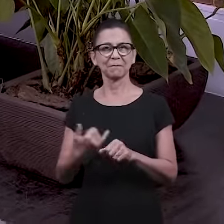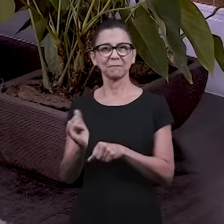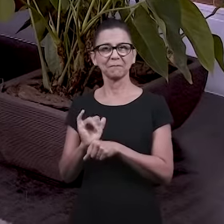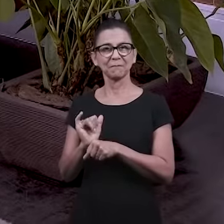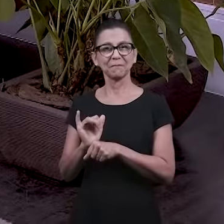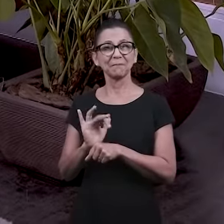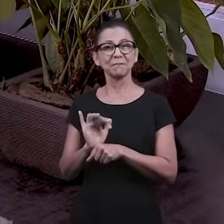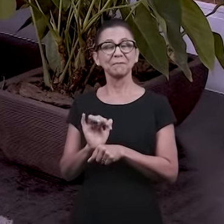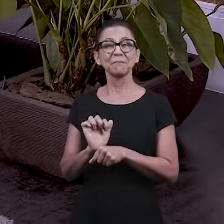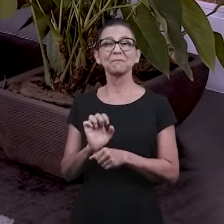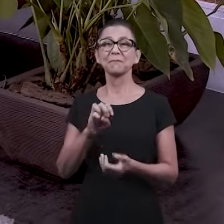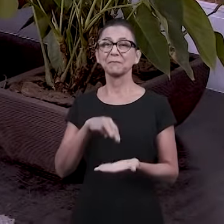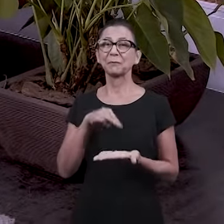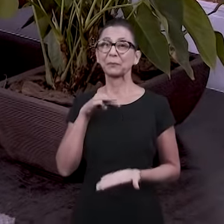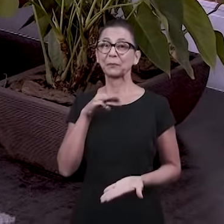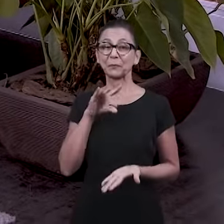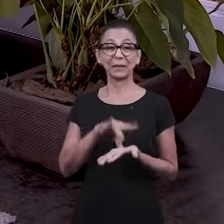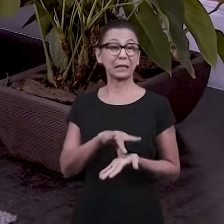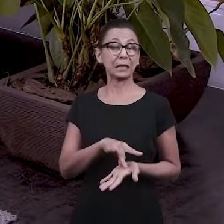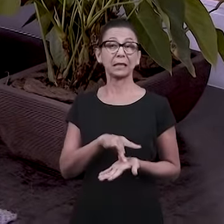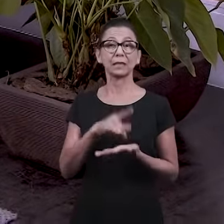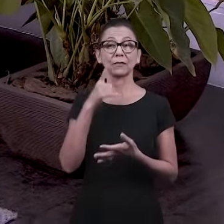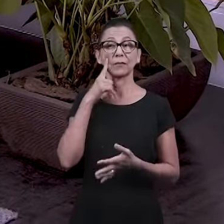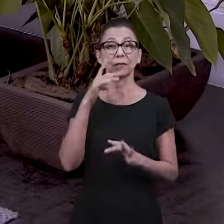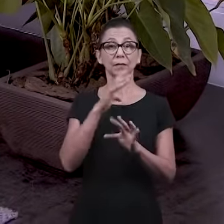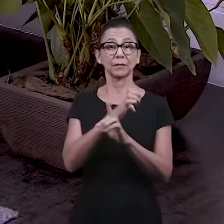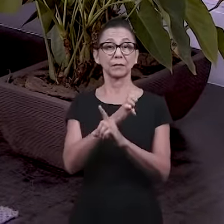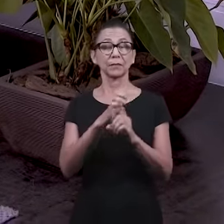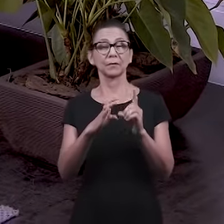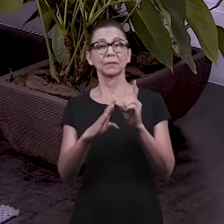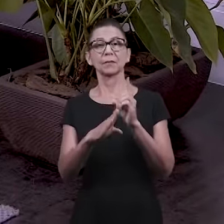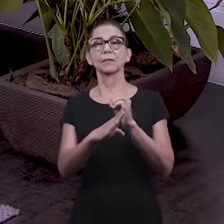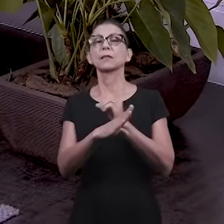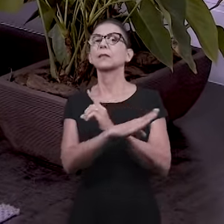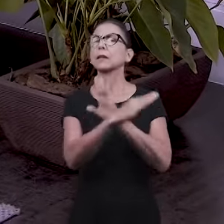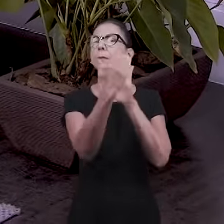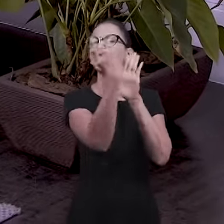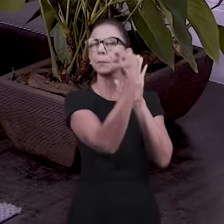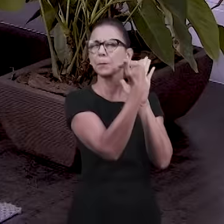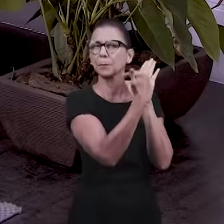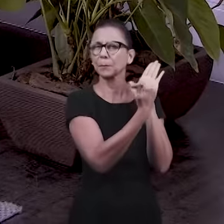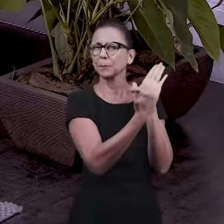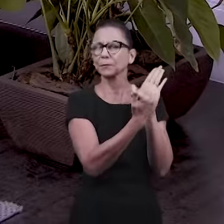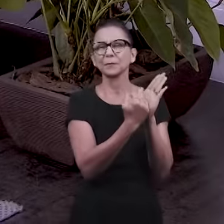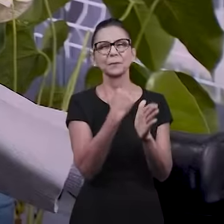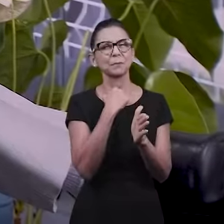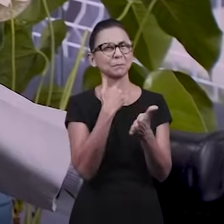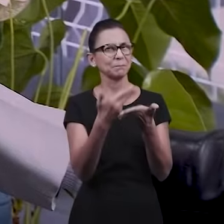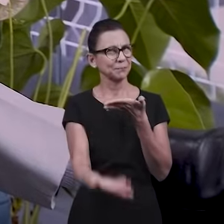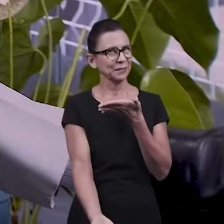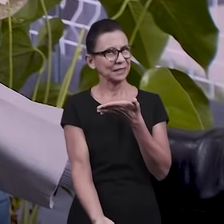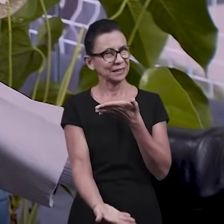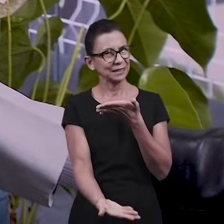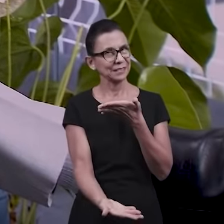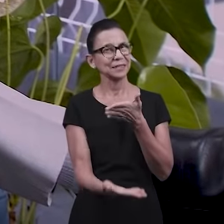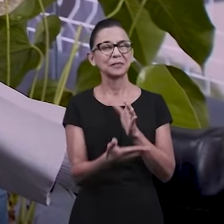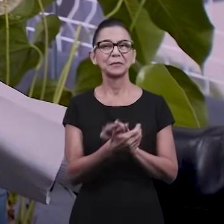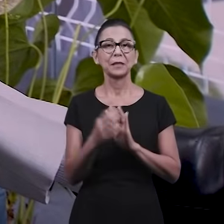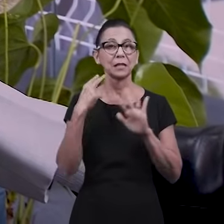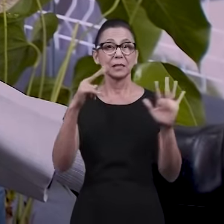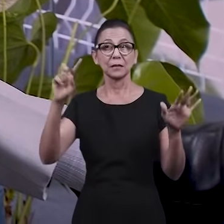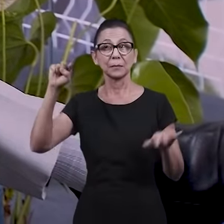YouTube, você assiste à Escola Bíblica Dominical. Essa programação é imperdível. E na semana que